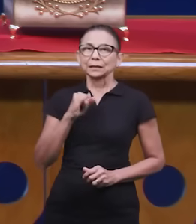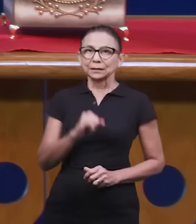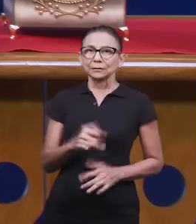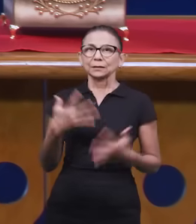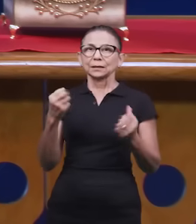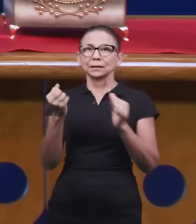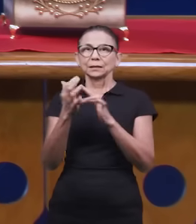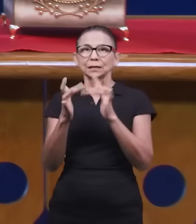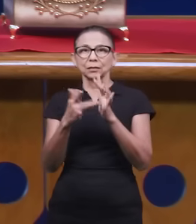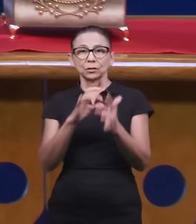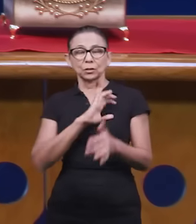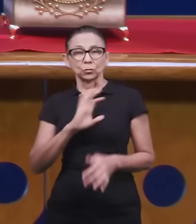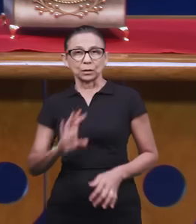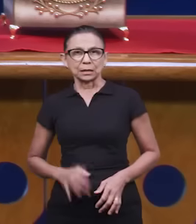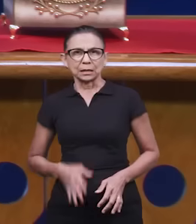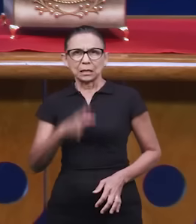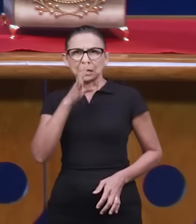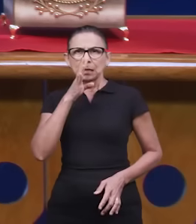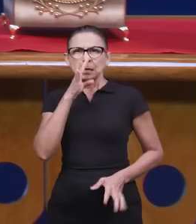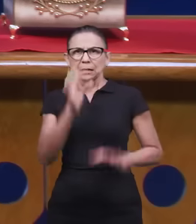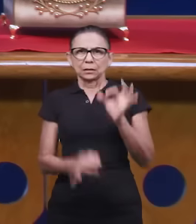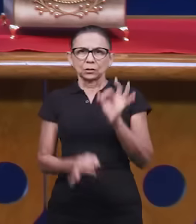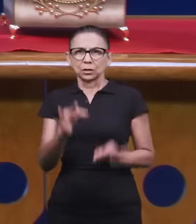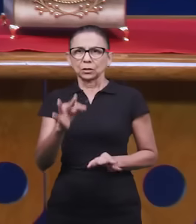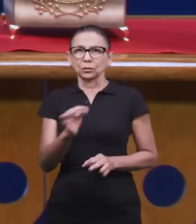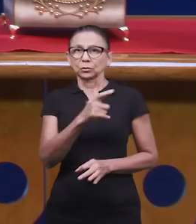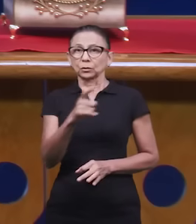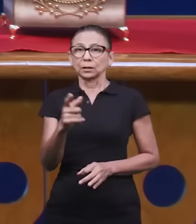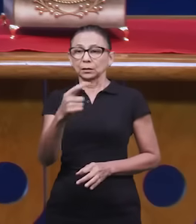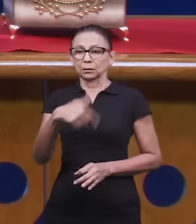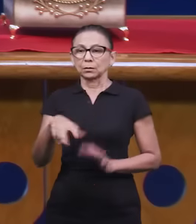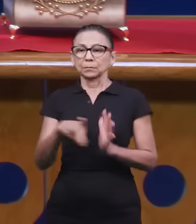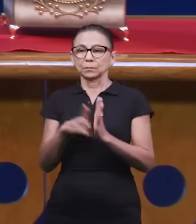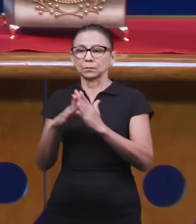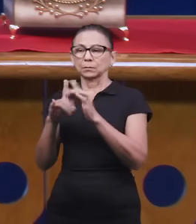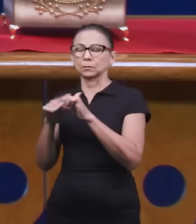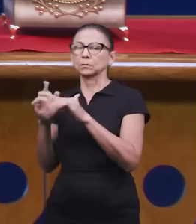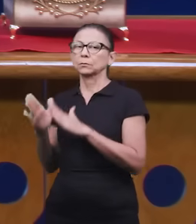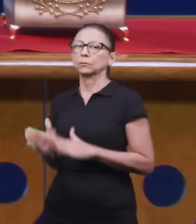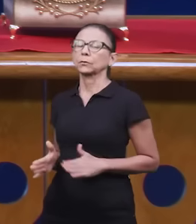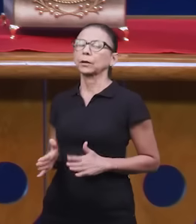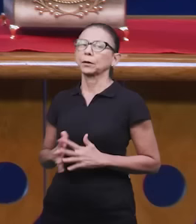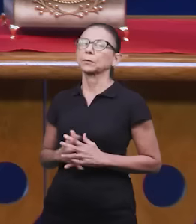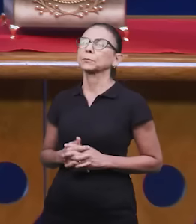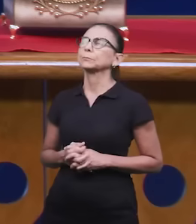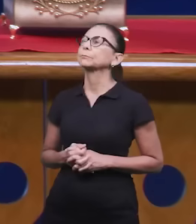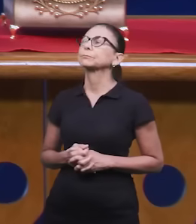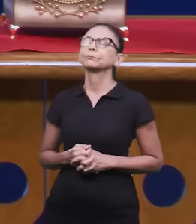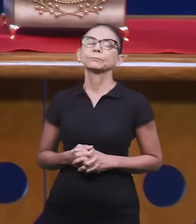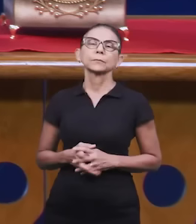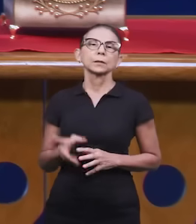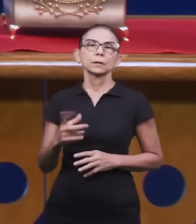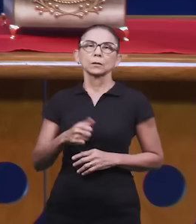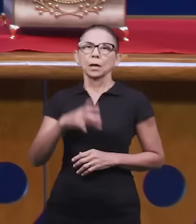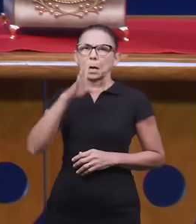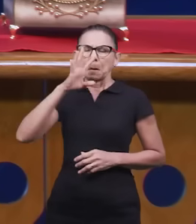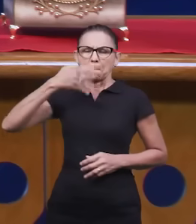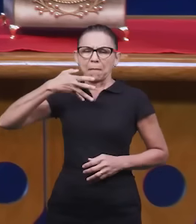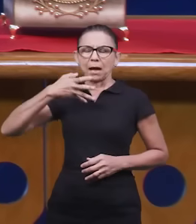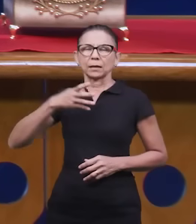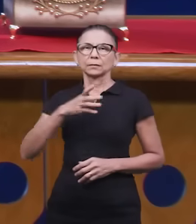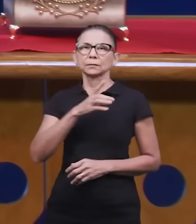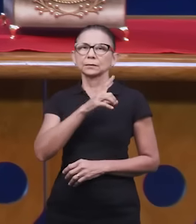para aqueles que estão em Cristo Jesus. E nós que estamos em Cristo Jesus, que pertencemos à igreja fiel, não